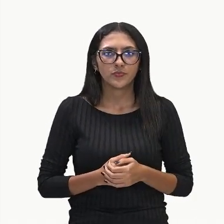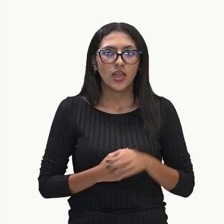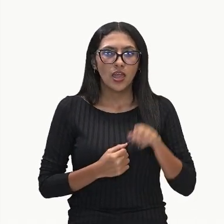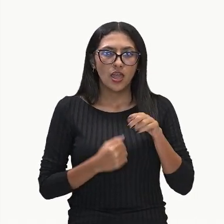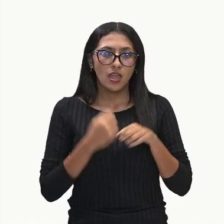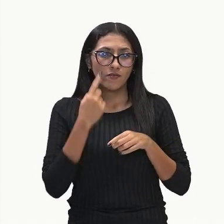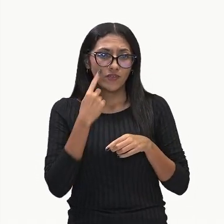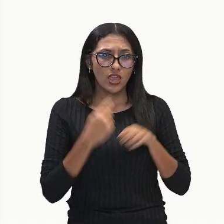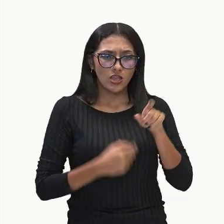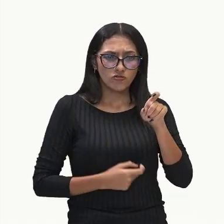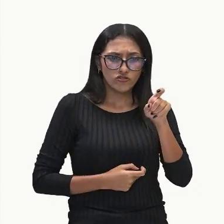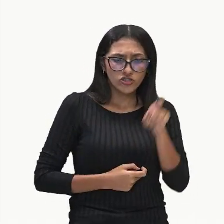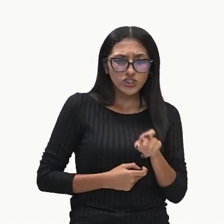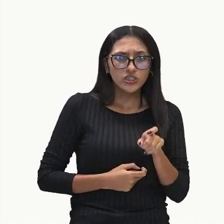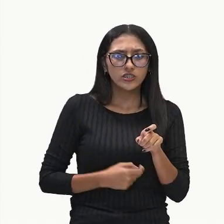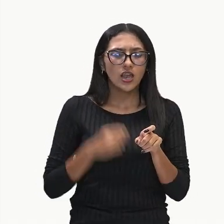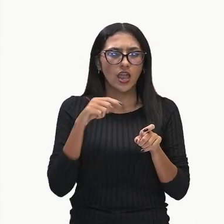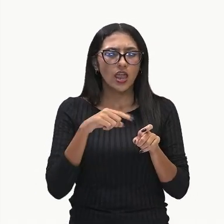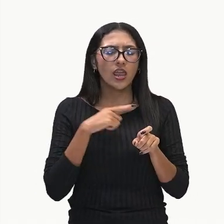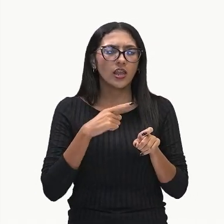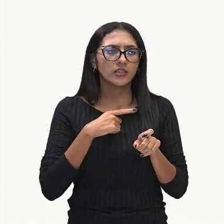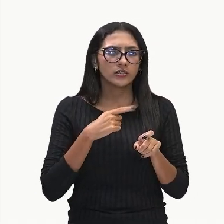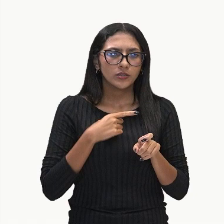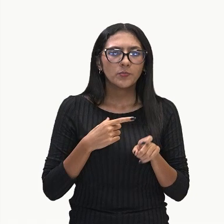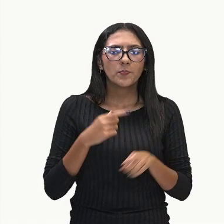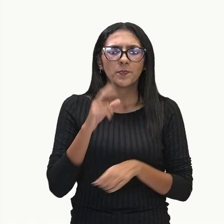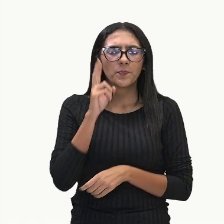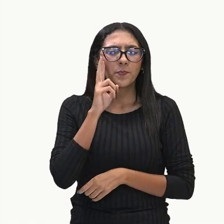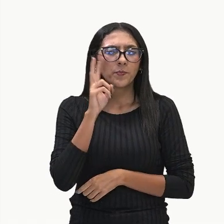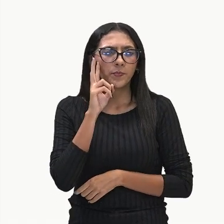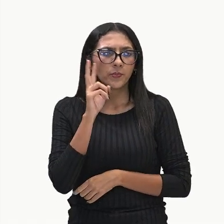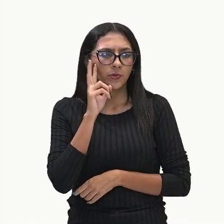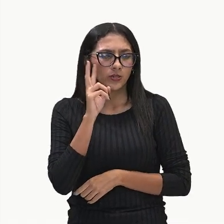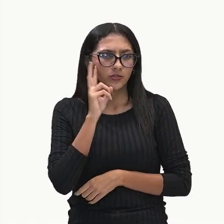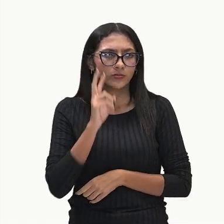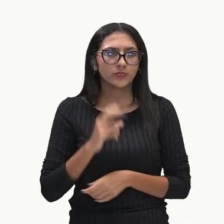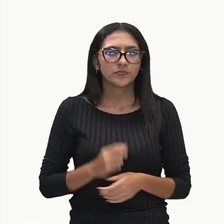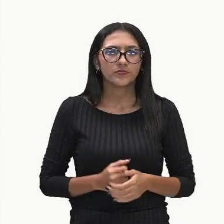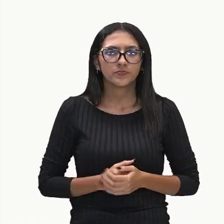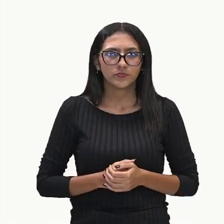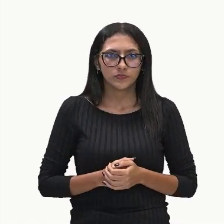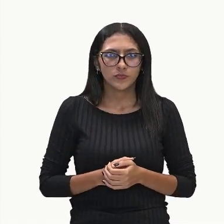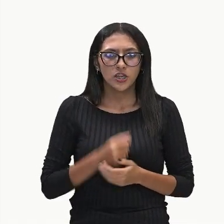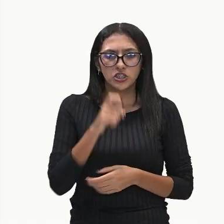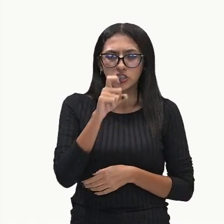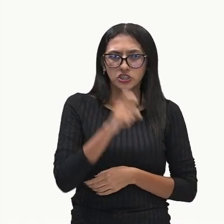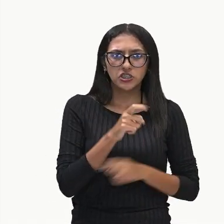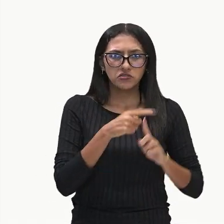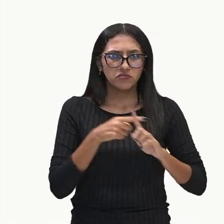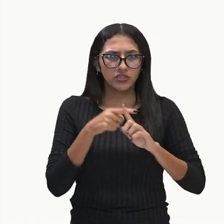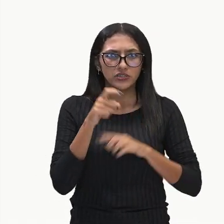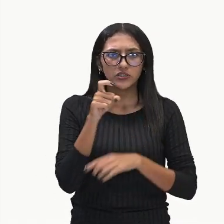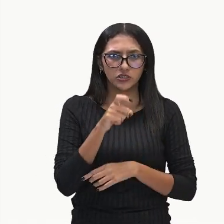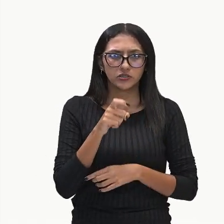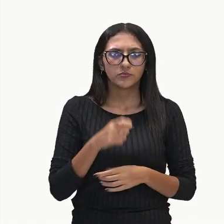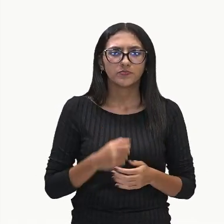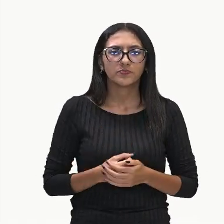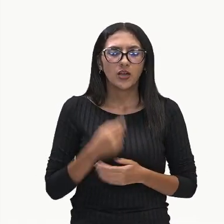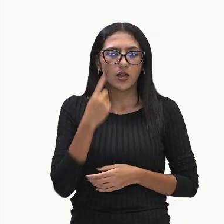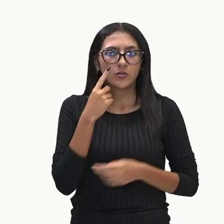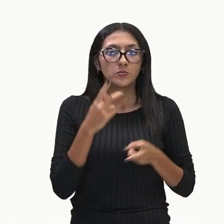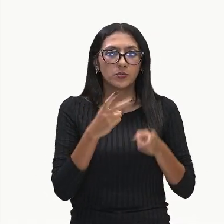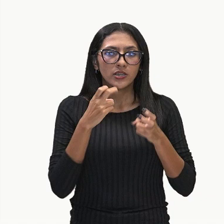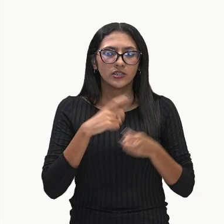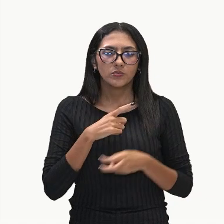ao quadrado aqui, comece a enxergar como x vezes x. Aí você já percebe que o x